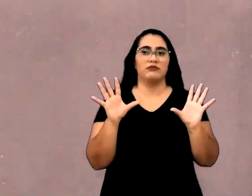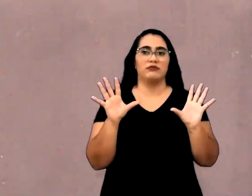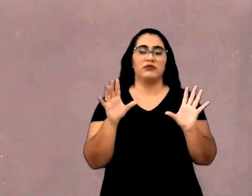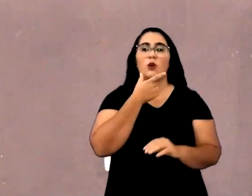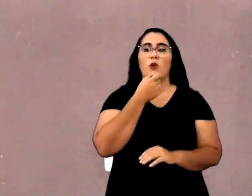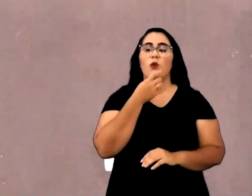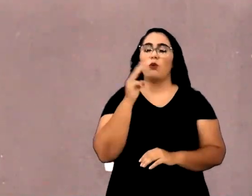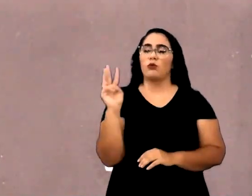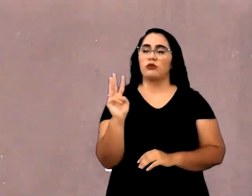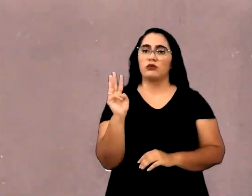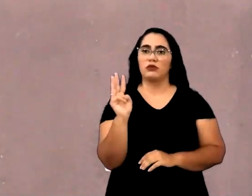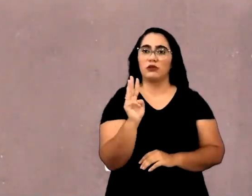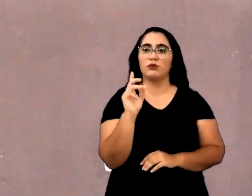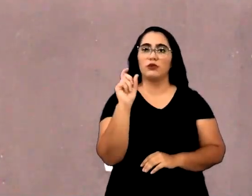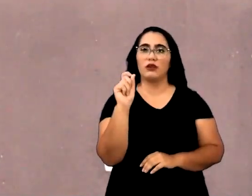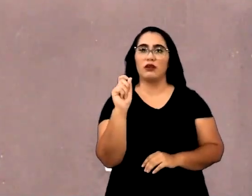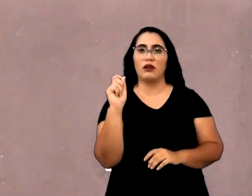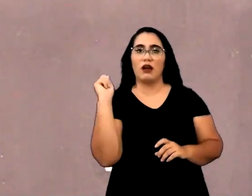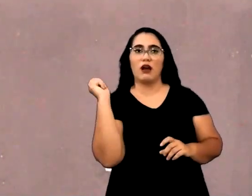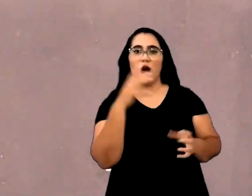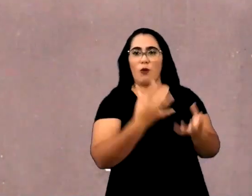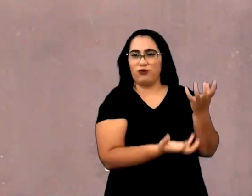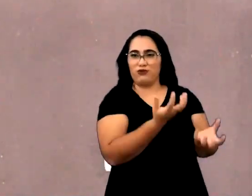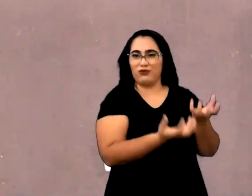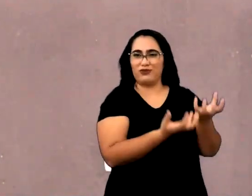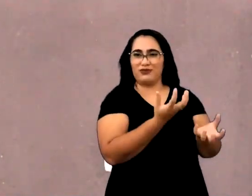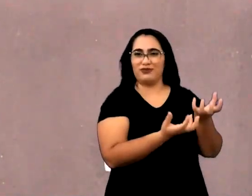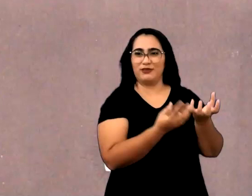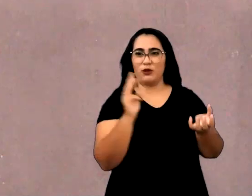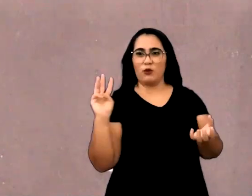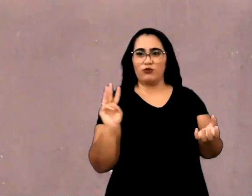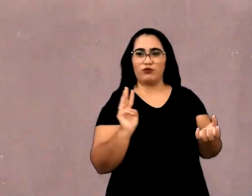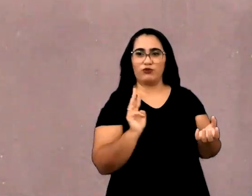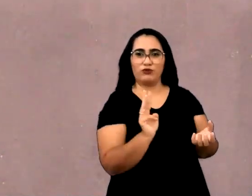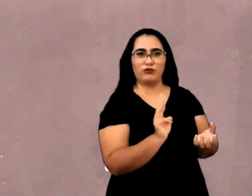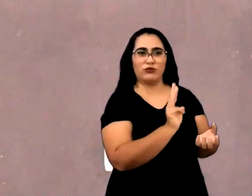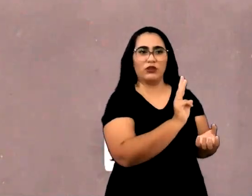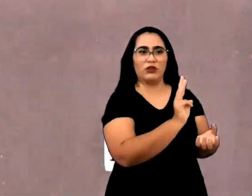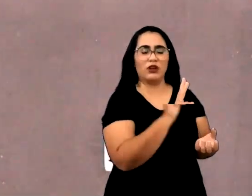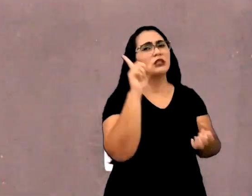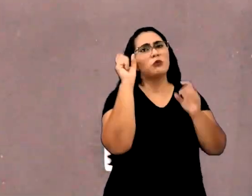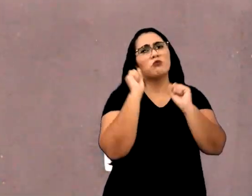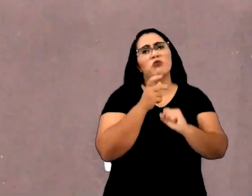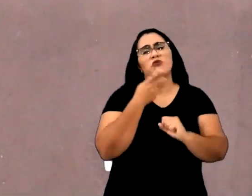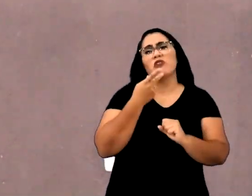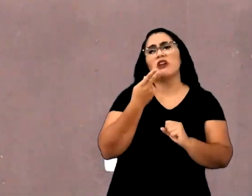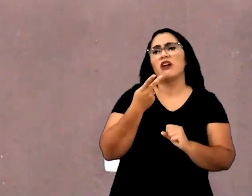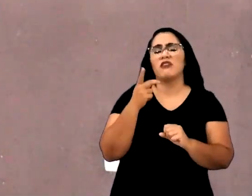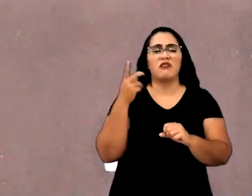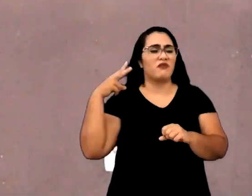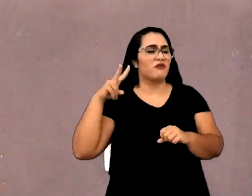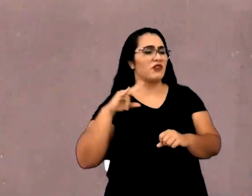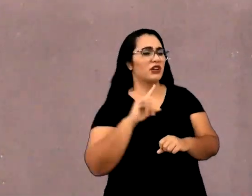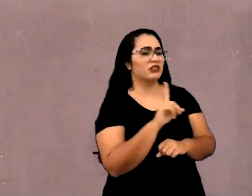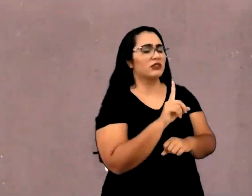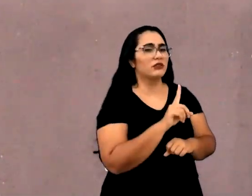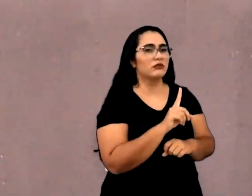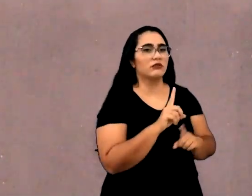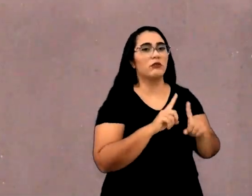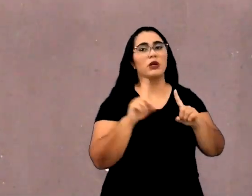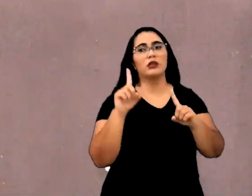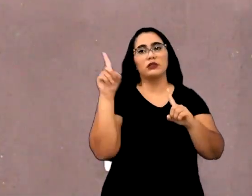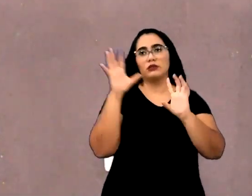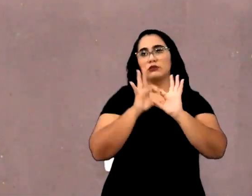Cedraque, Mesaque e Abednego, quando foi lançado na fornalha de fogo, Deus podia dizer, não vai entrar não, mas deixou